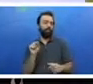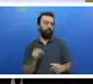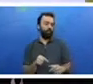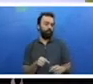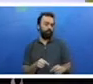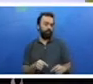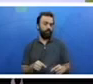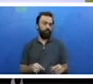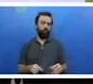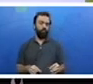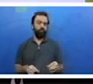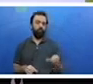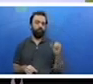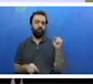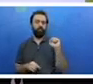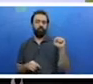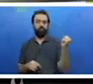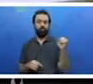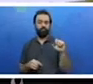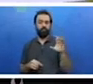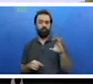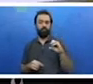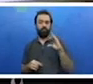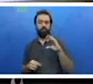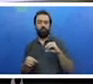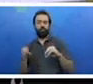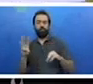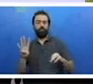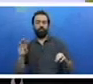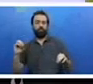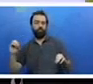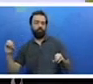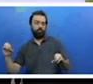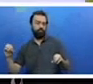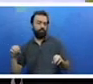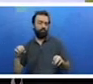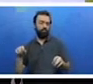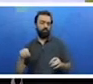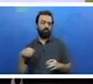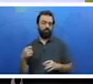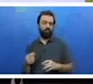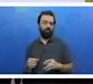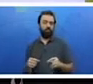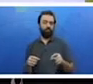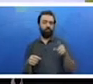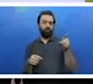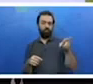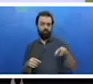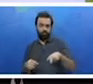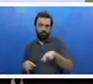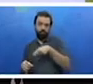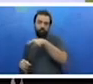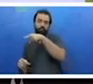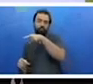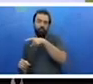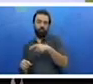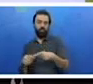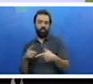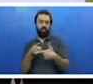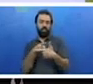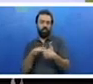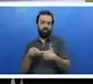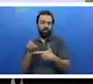agora. De 800 para 400, que operação? A gente dividiu por